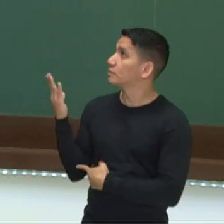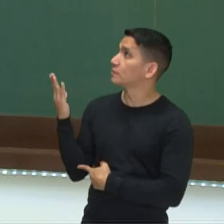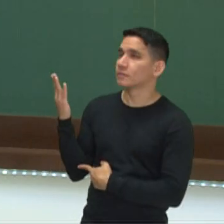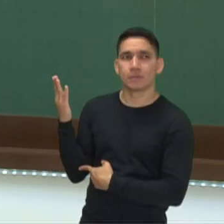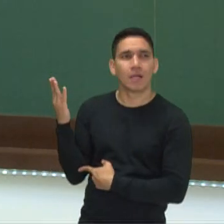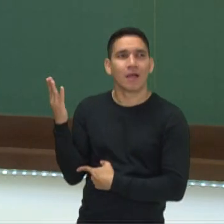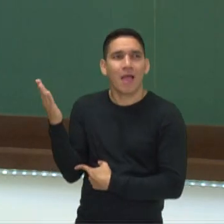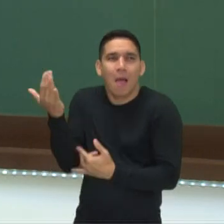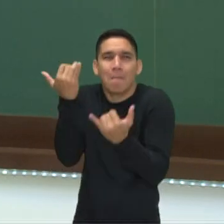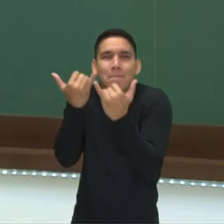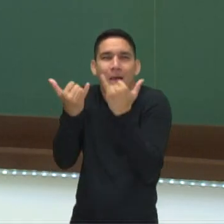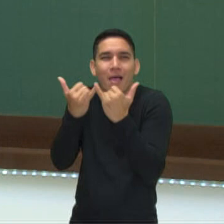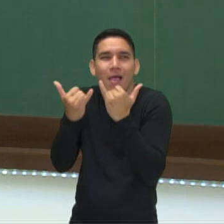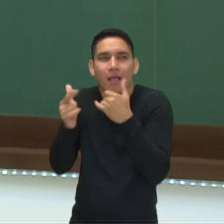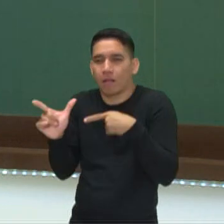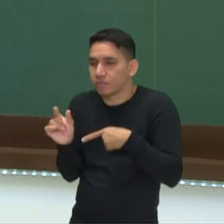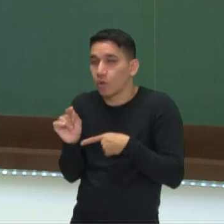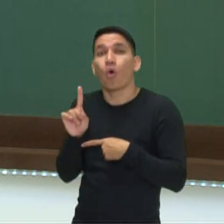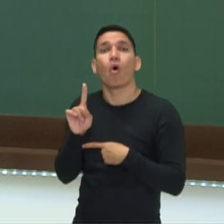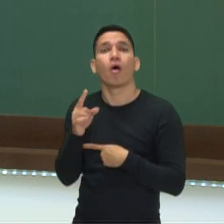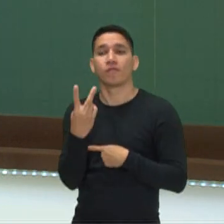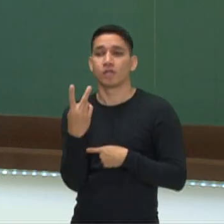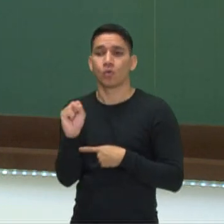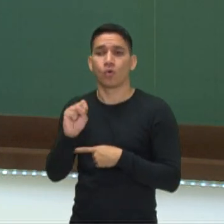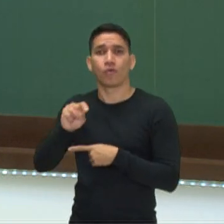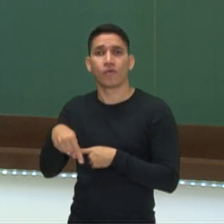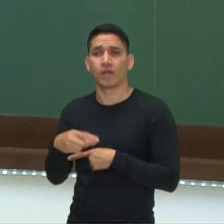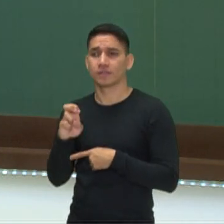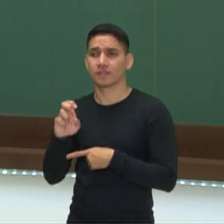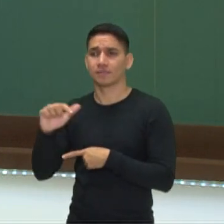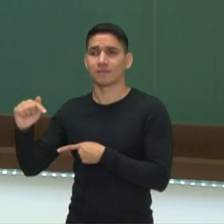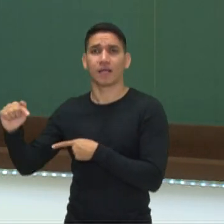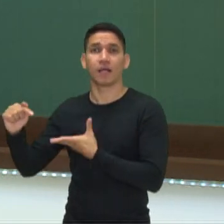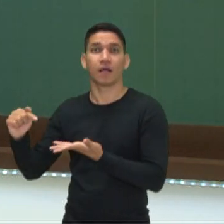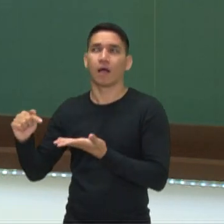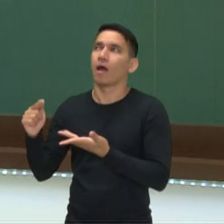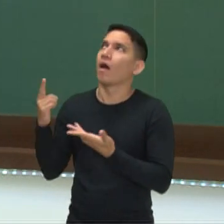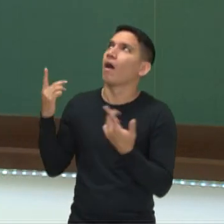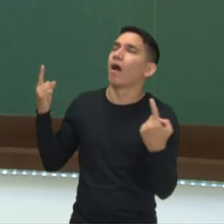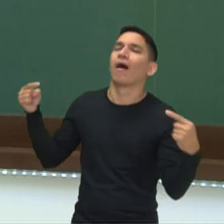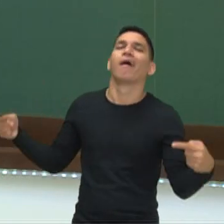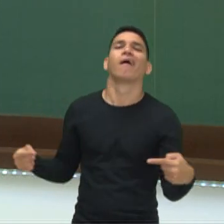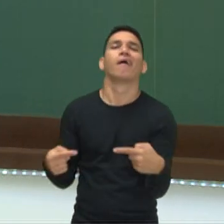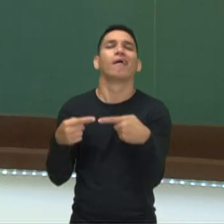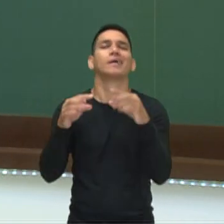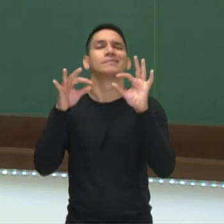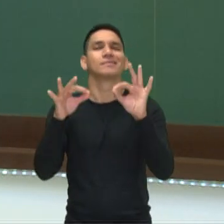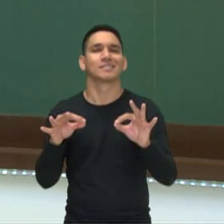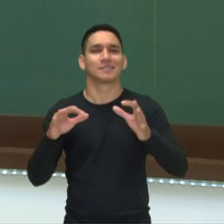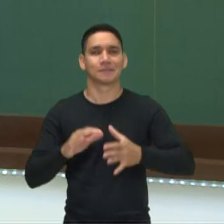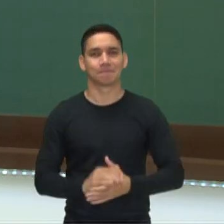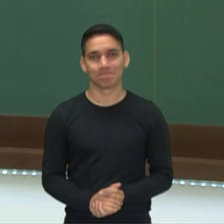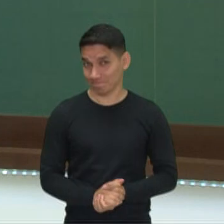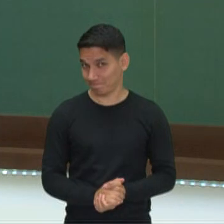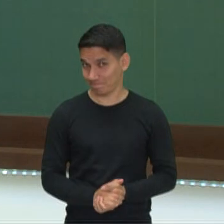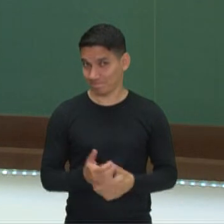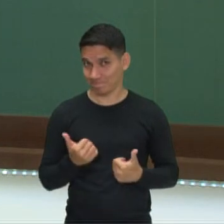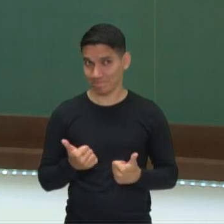28,577. Ele aproximou para 28,5, ó. Então, só fazendo a verificação. É isso mesmo, tá tudo certinho,